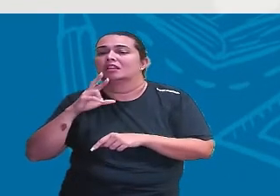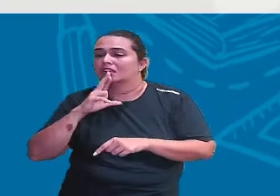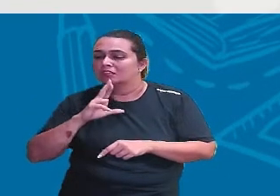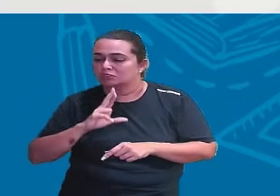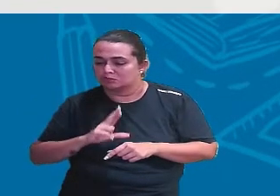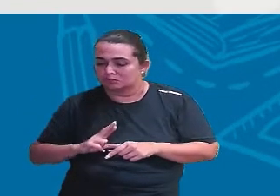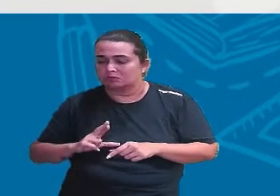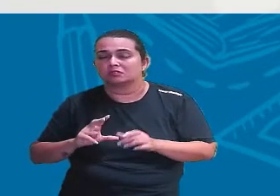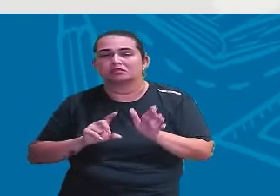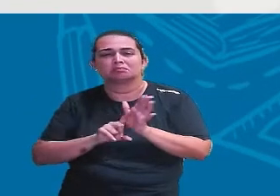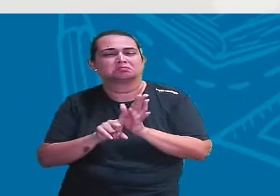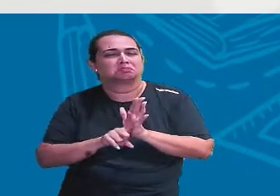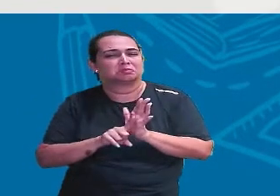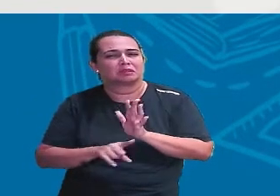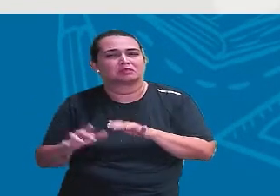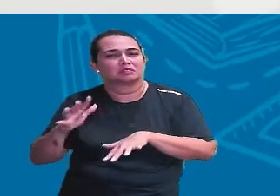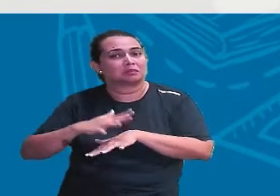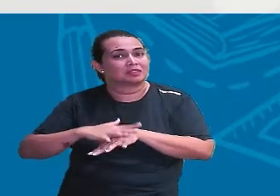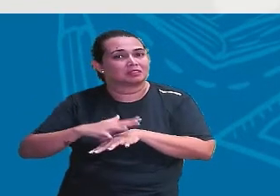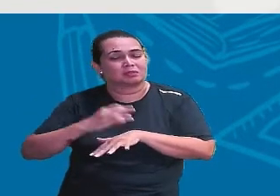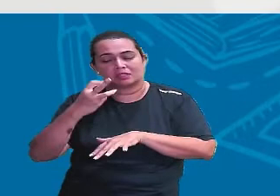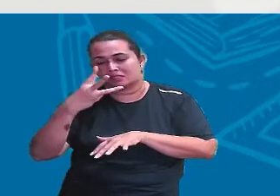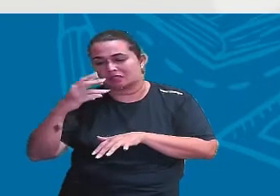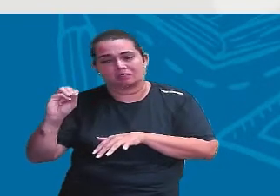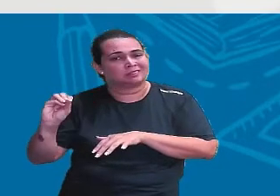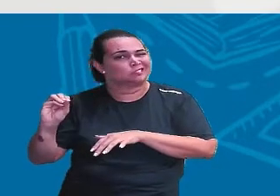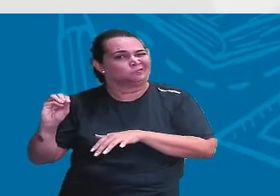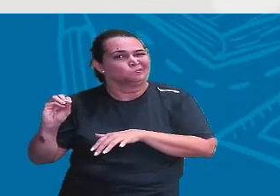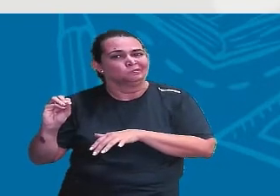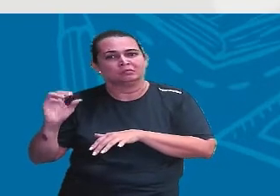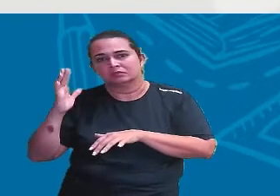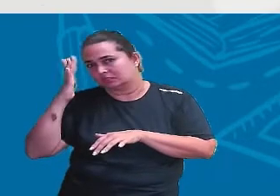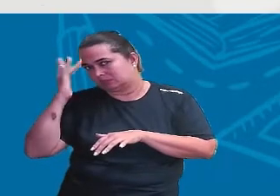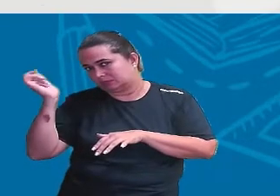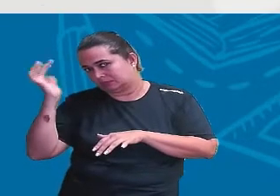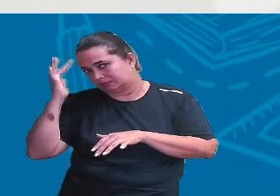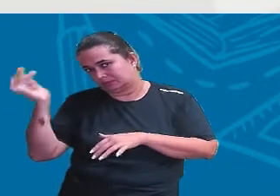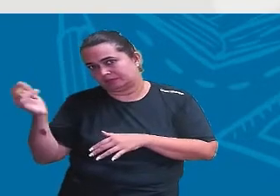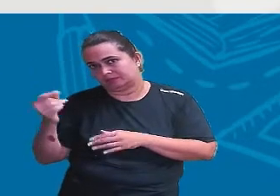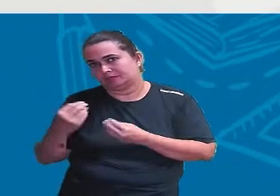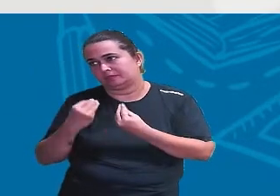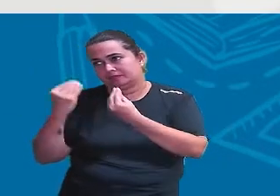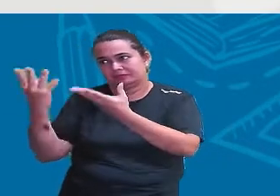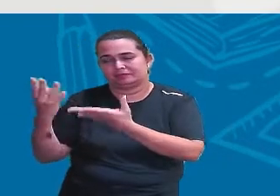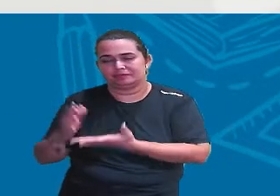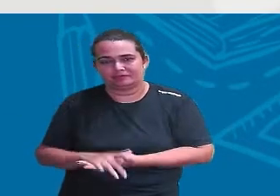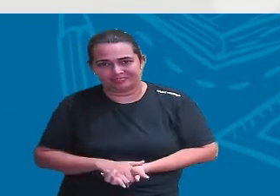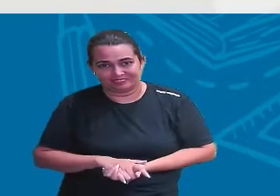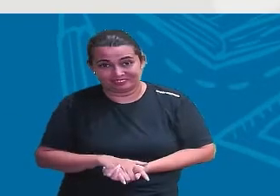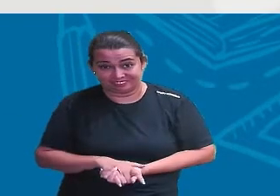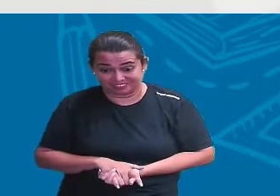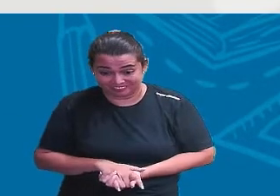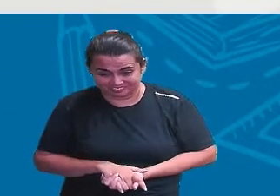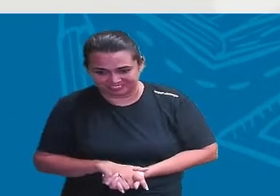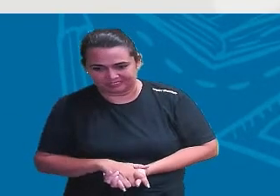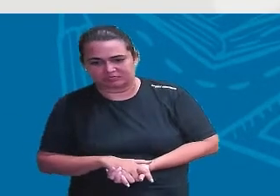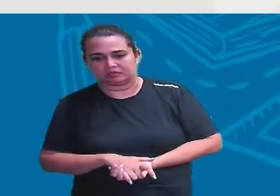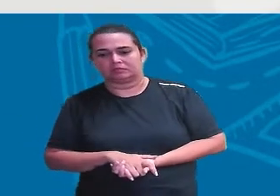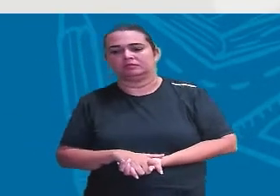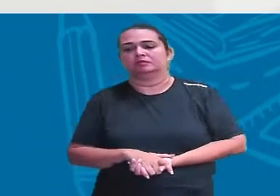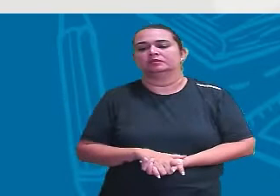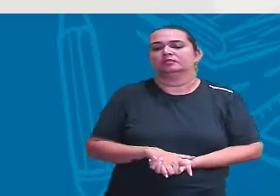amanhã. Então, viram como é que fica as formações, não é isso? Agora vamos para a segunda regra que diz